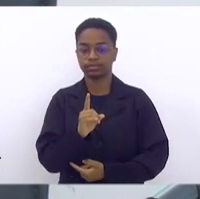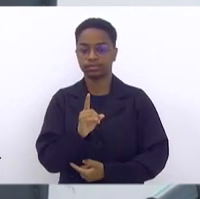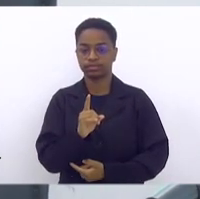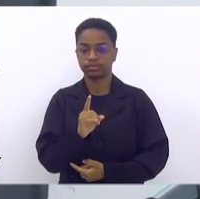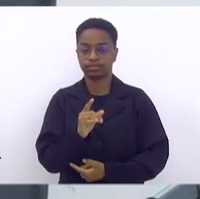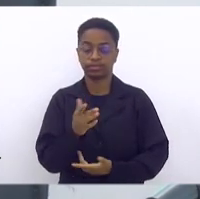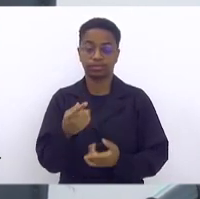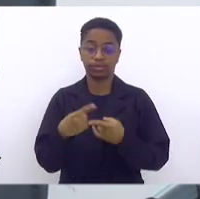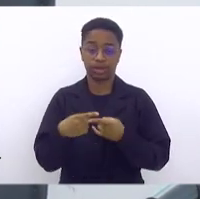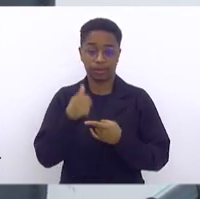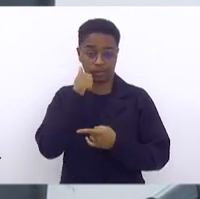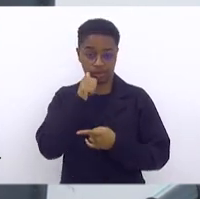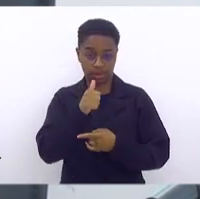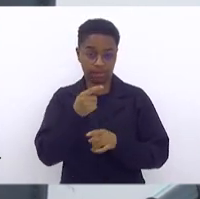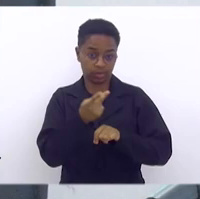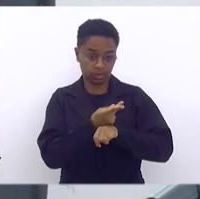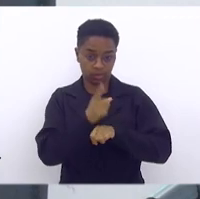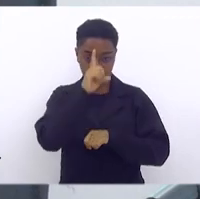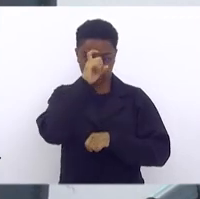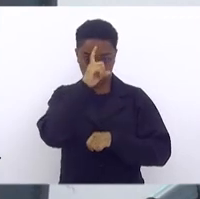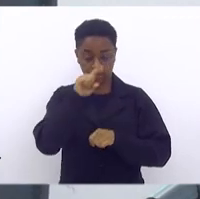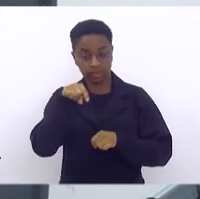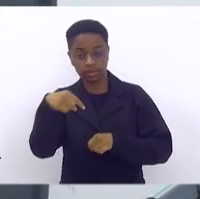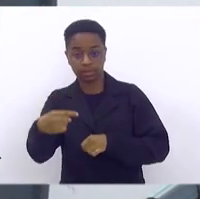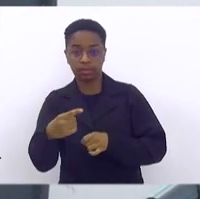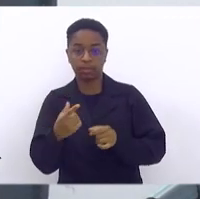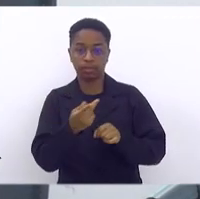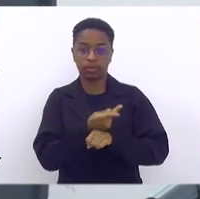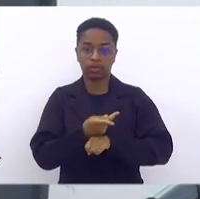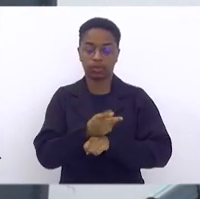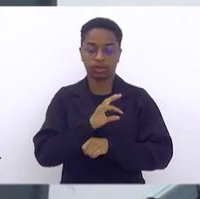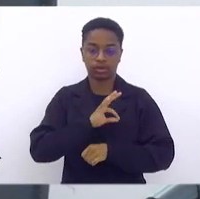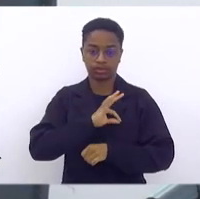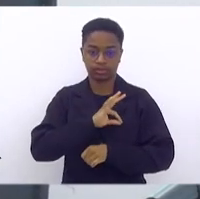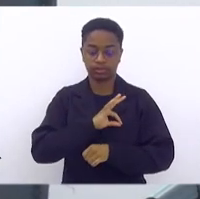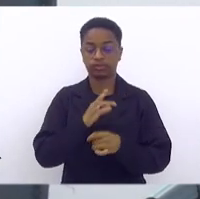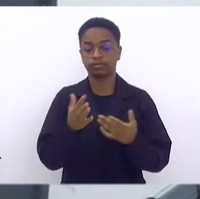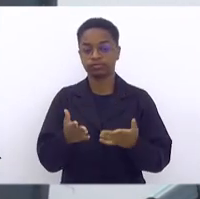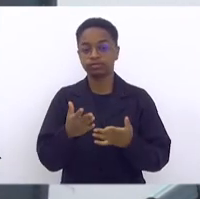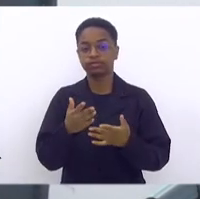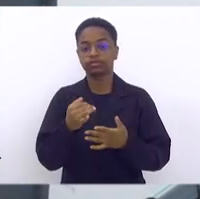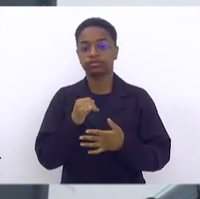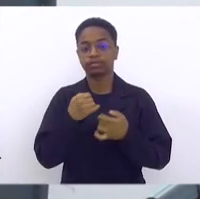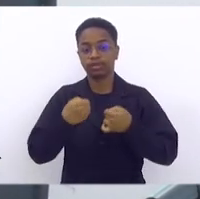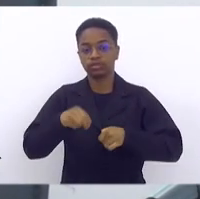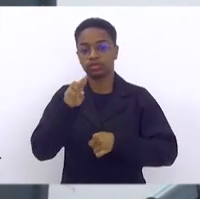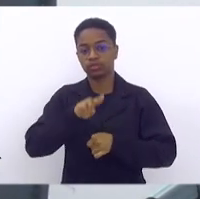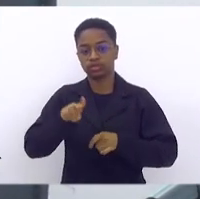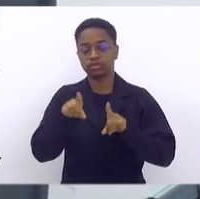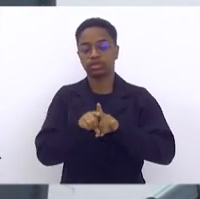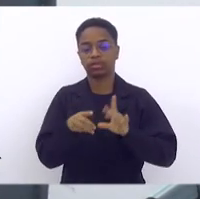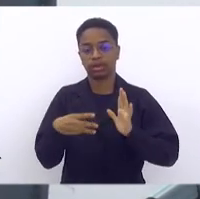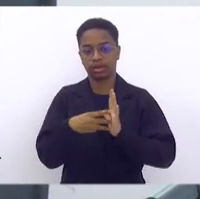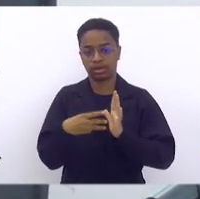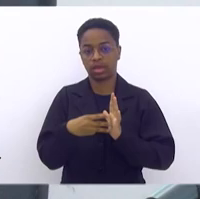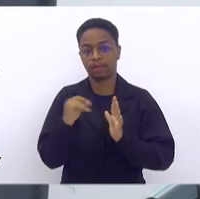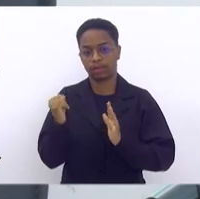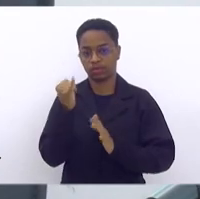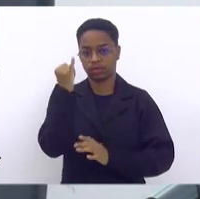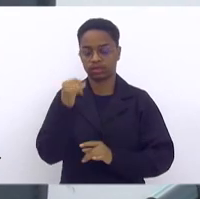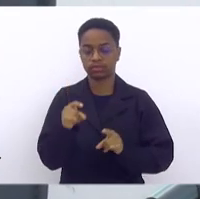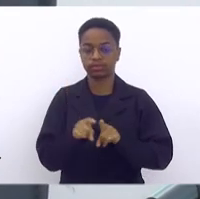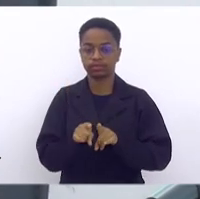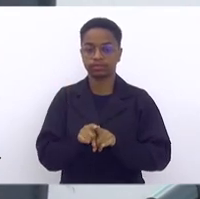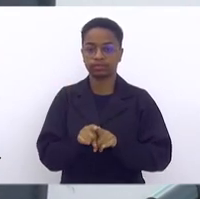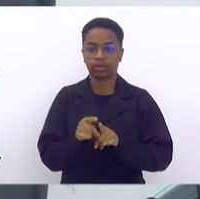a mulher vai primeiro à saúde, depois à delegacia. Então, ter a utilização desse formulário também é importante. Eu ia